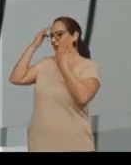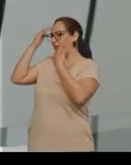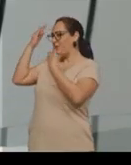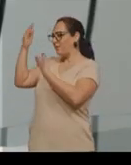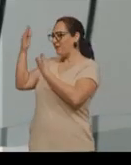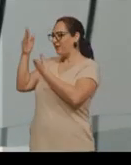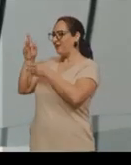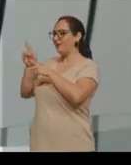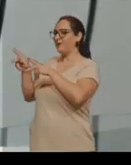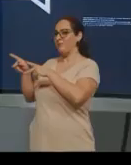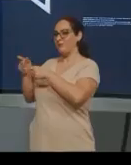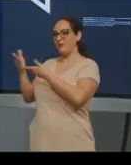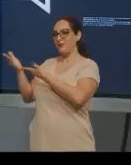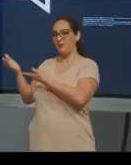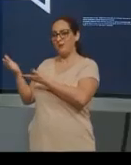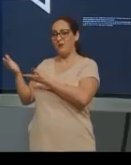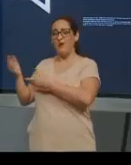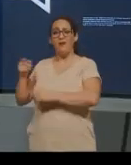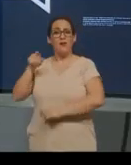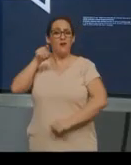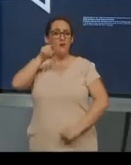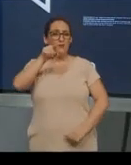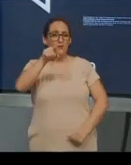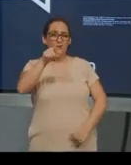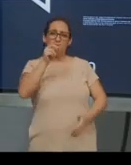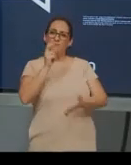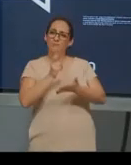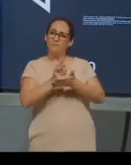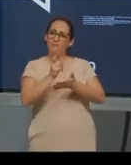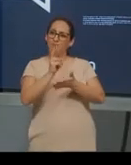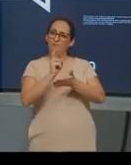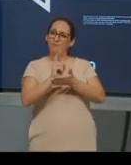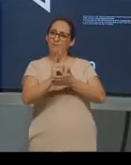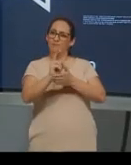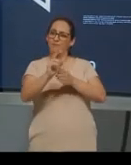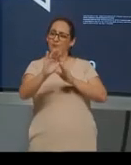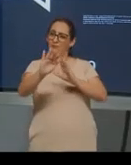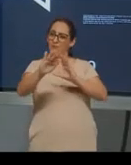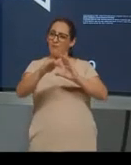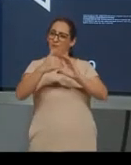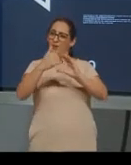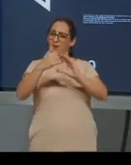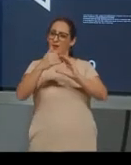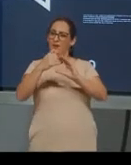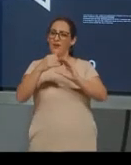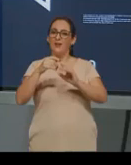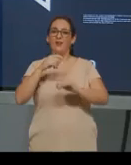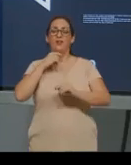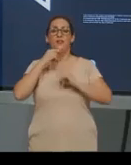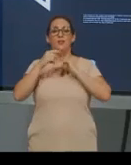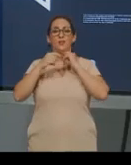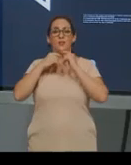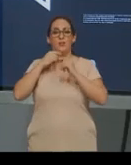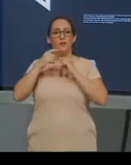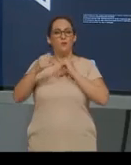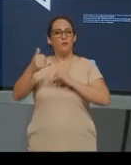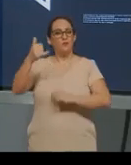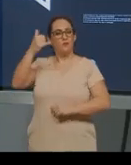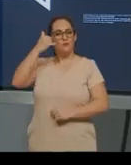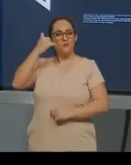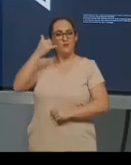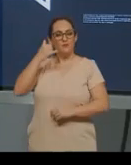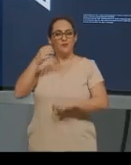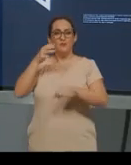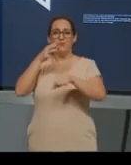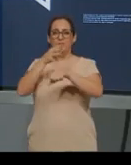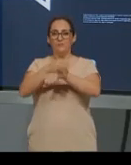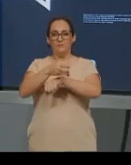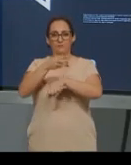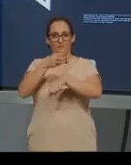Silvana. Obrigada. E você, estudante, continue mandando suas dúvidas no nosso telefone fixo ou